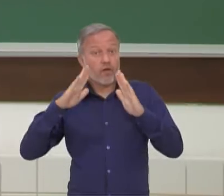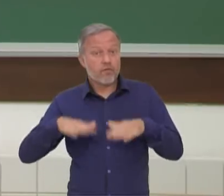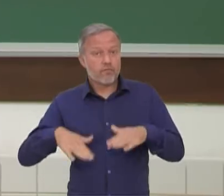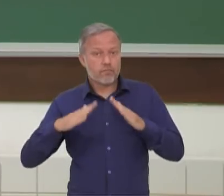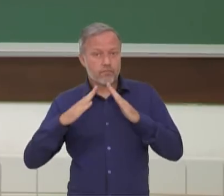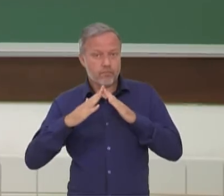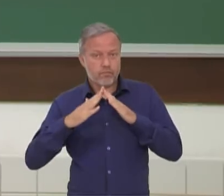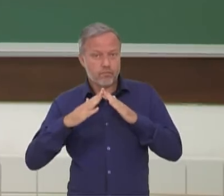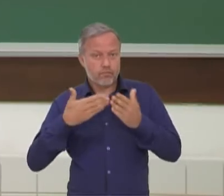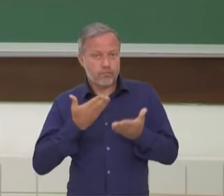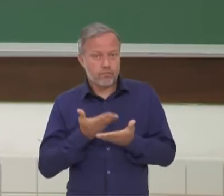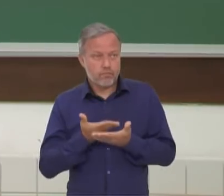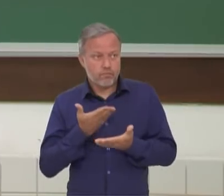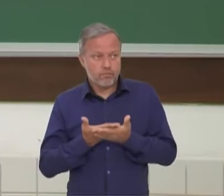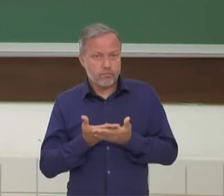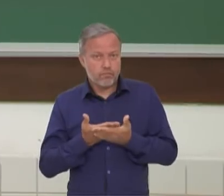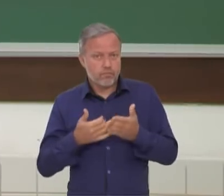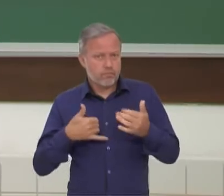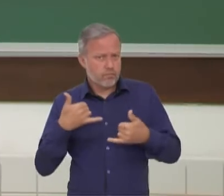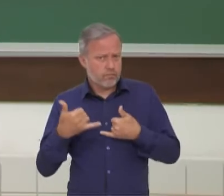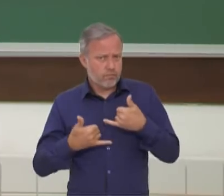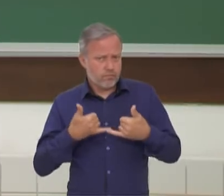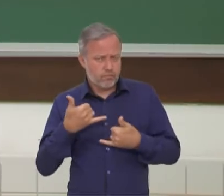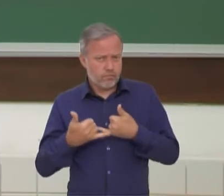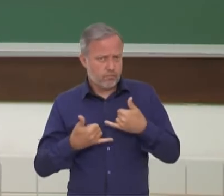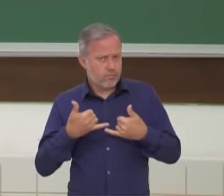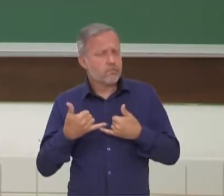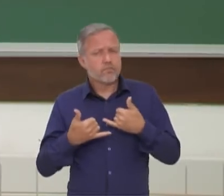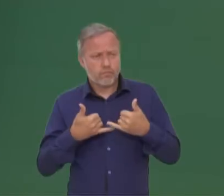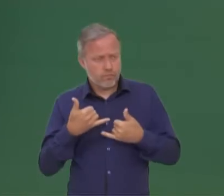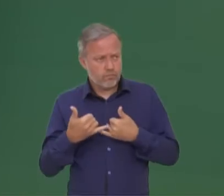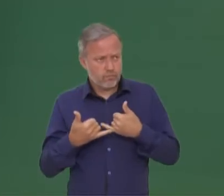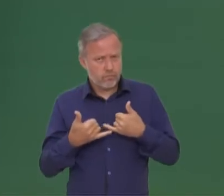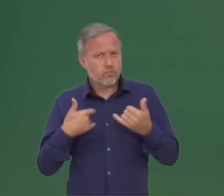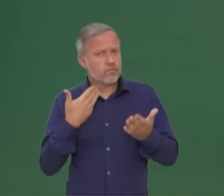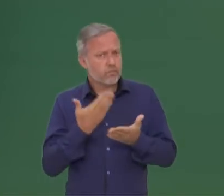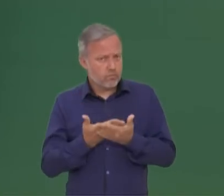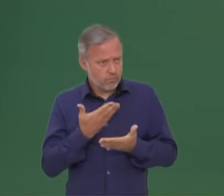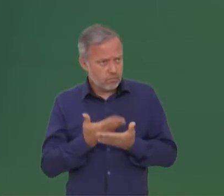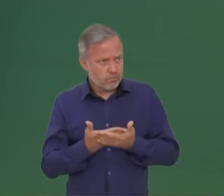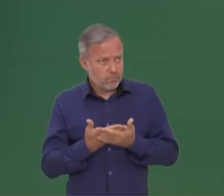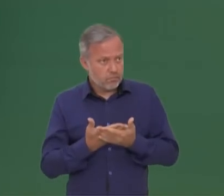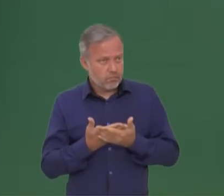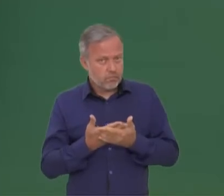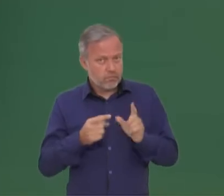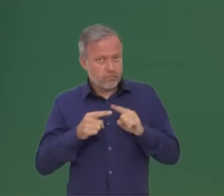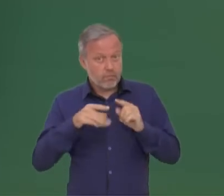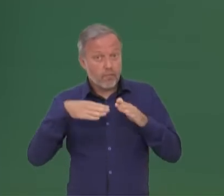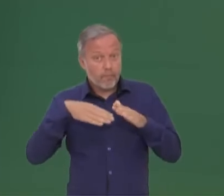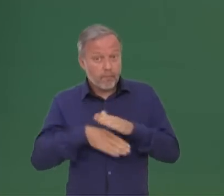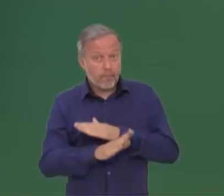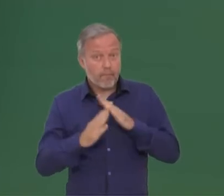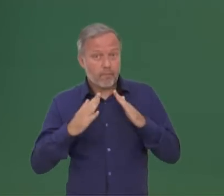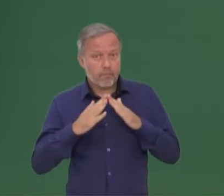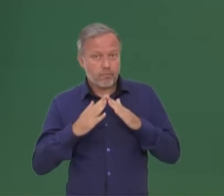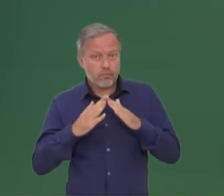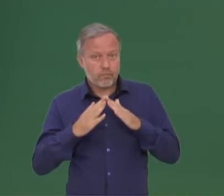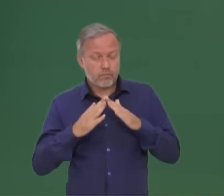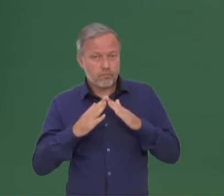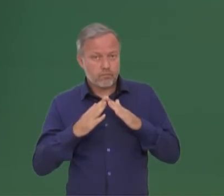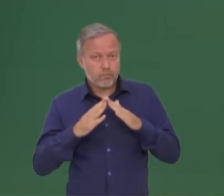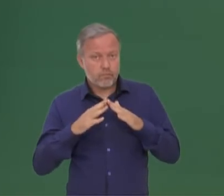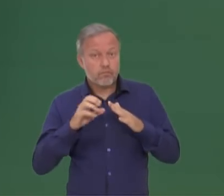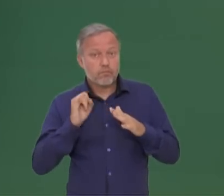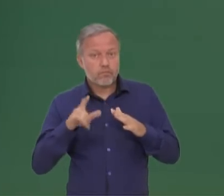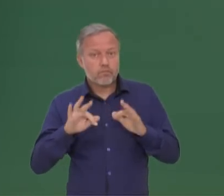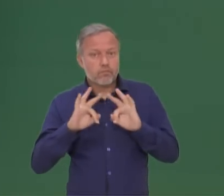casa, estudem, brinquem, se divirtam, estudem, mas dentro de casa. E se algum familiar